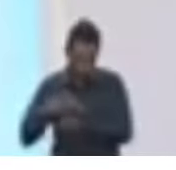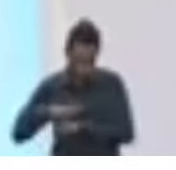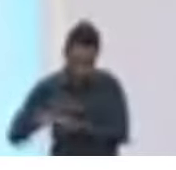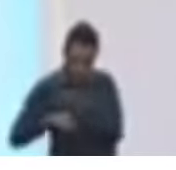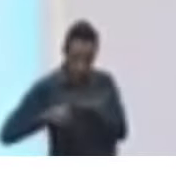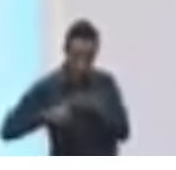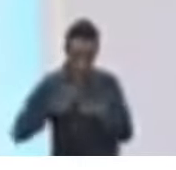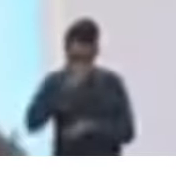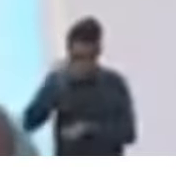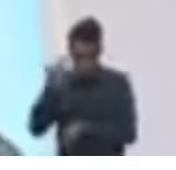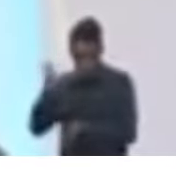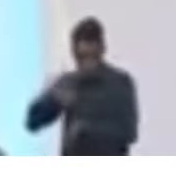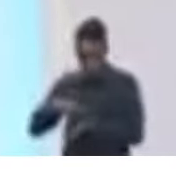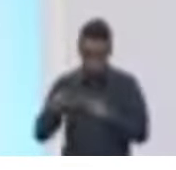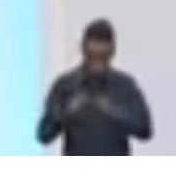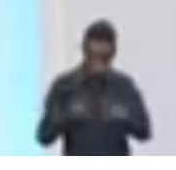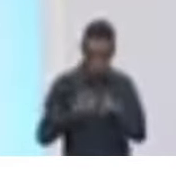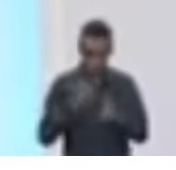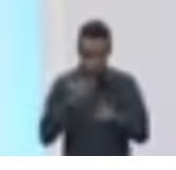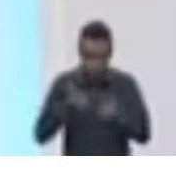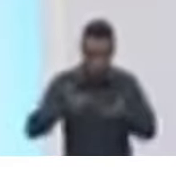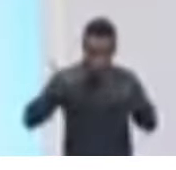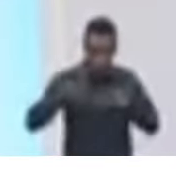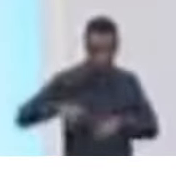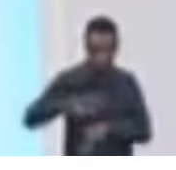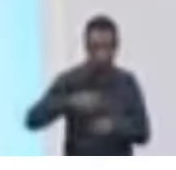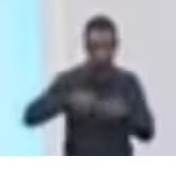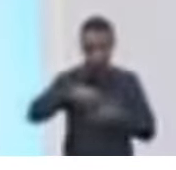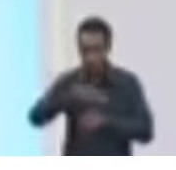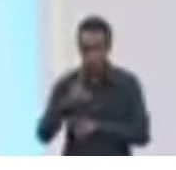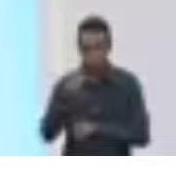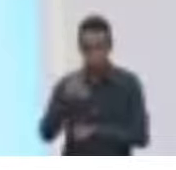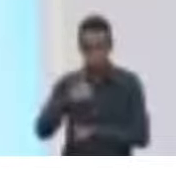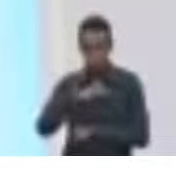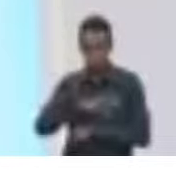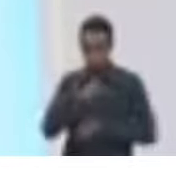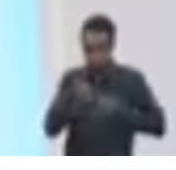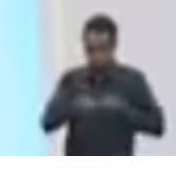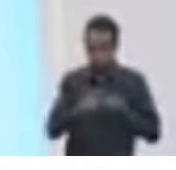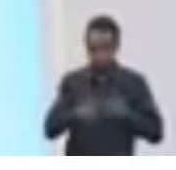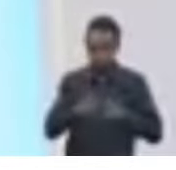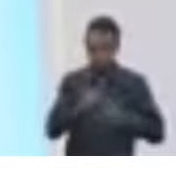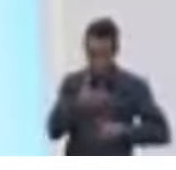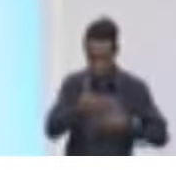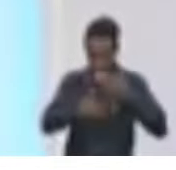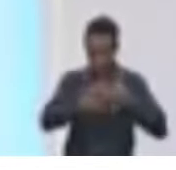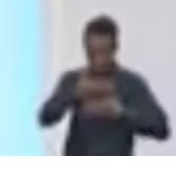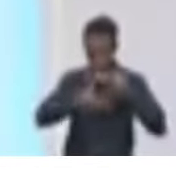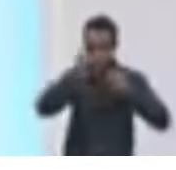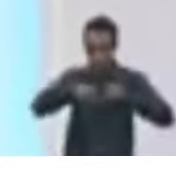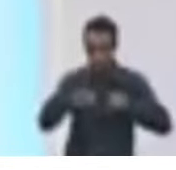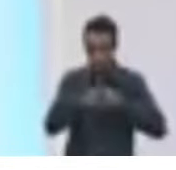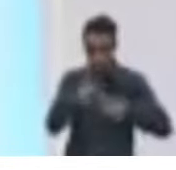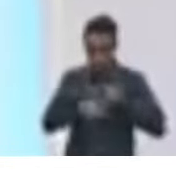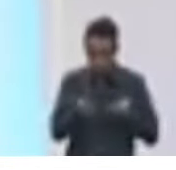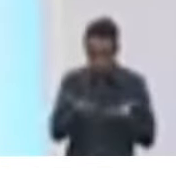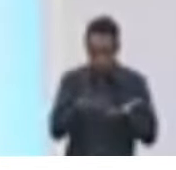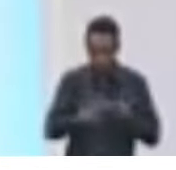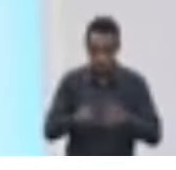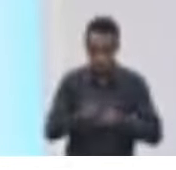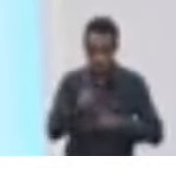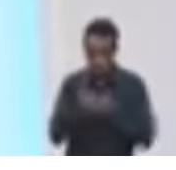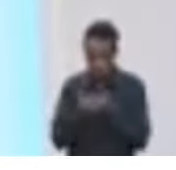que a prefeitura pode fazer para melhorar a vida da cidade e gerar emprego. Segundo, vamos apoiar a